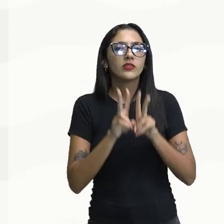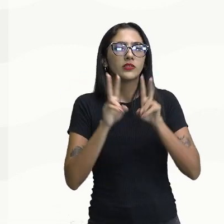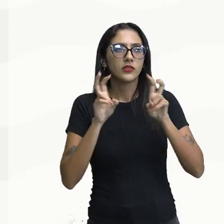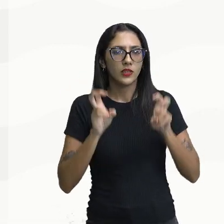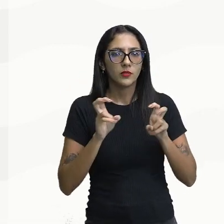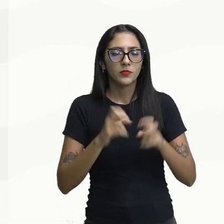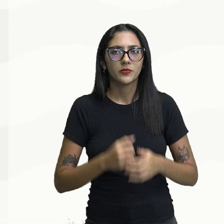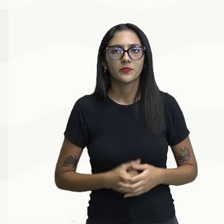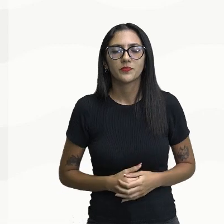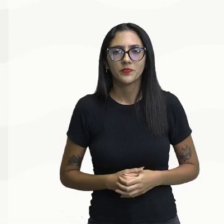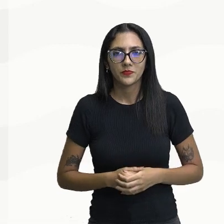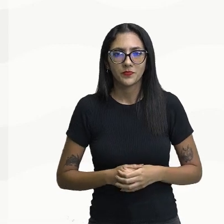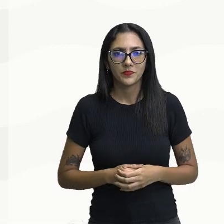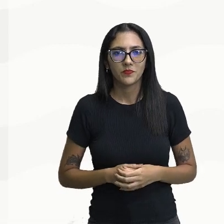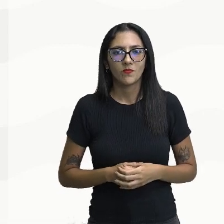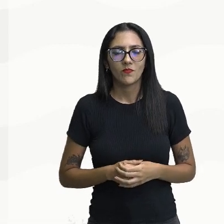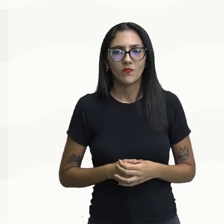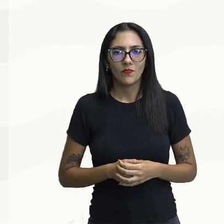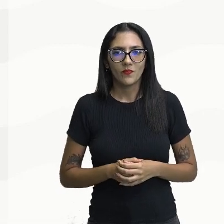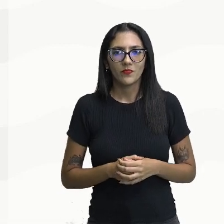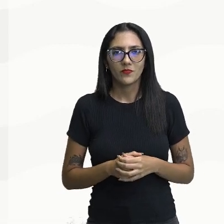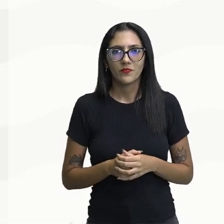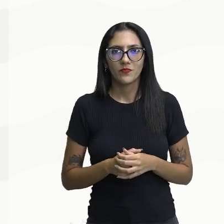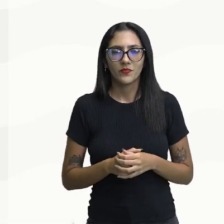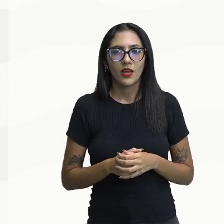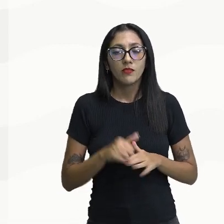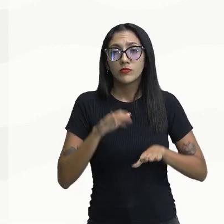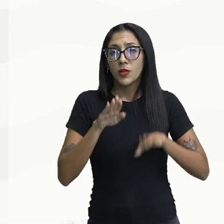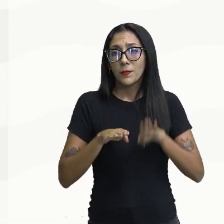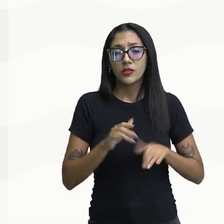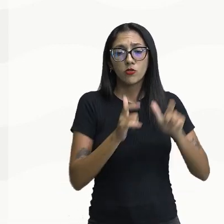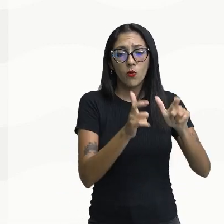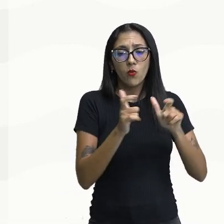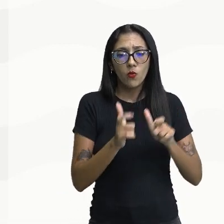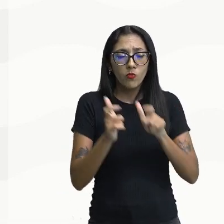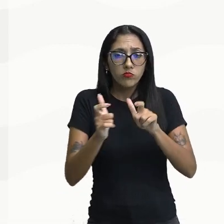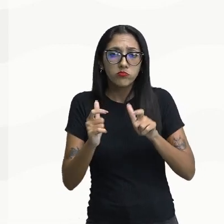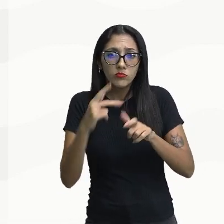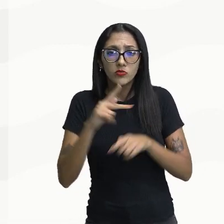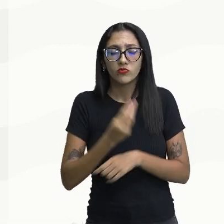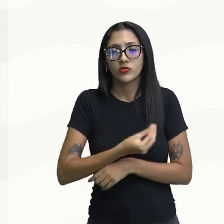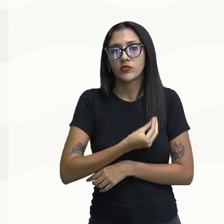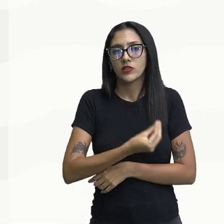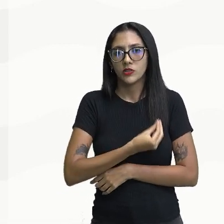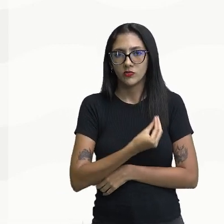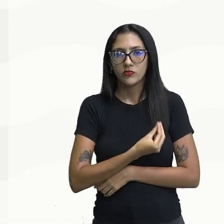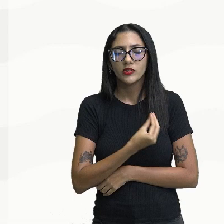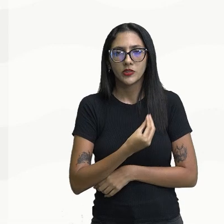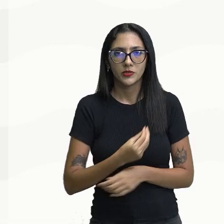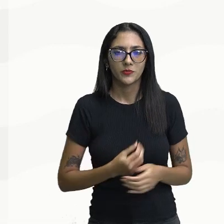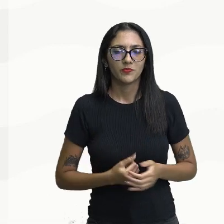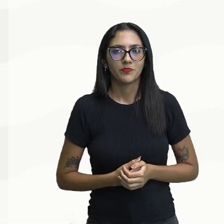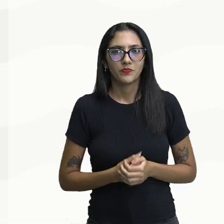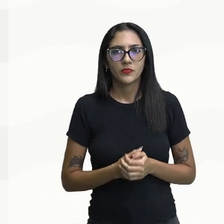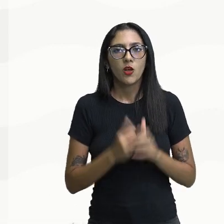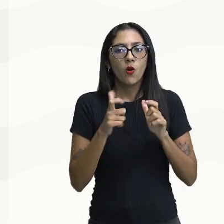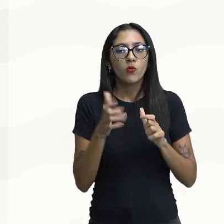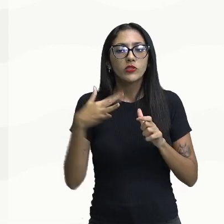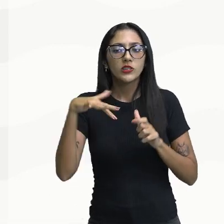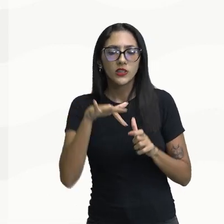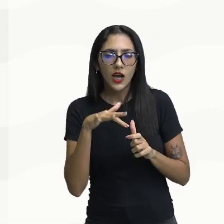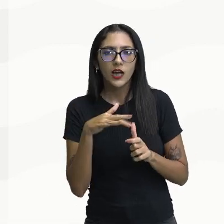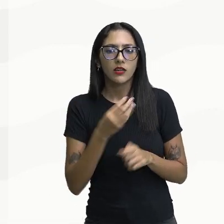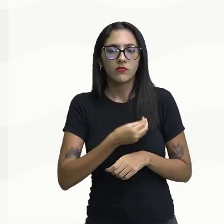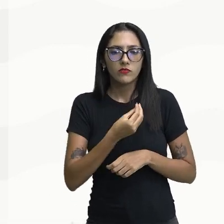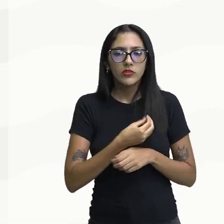buscou, conforme a sua localidade, segundo aí o seu público, a amostra que